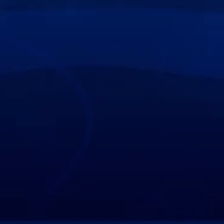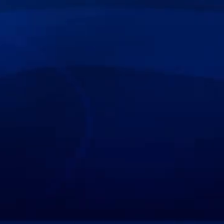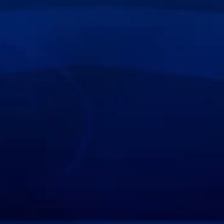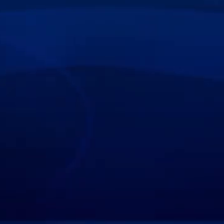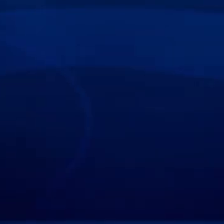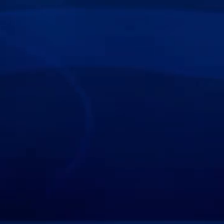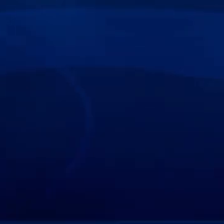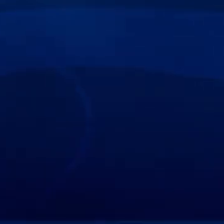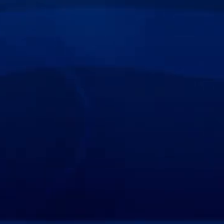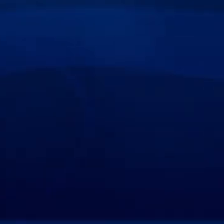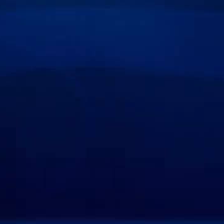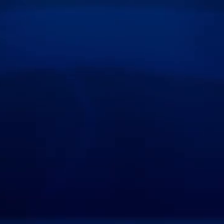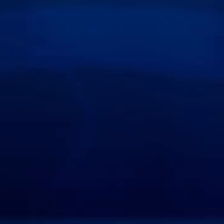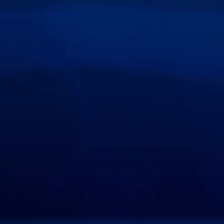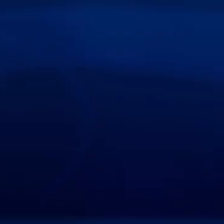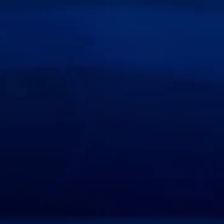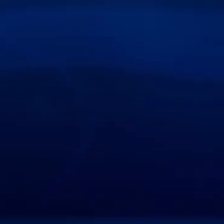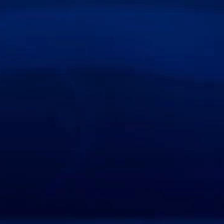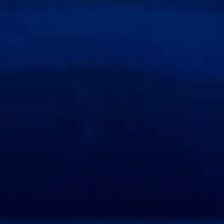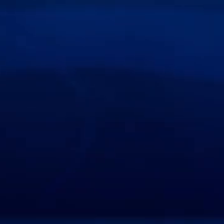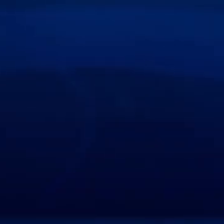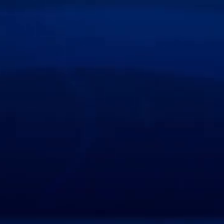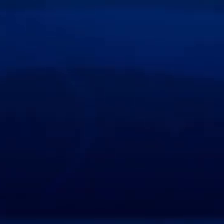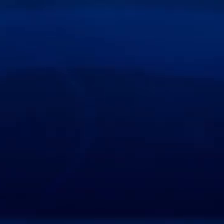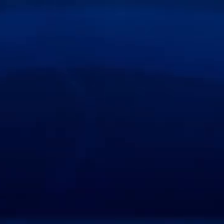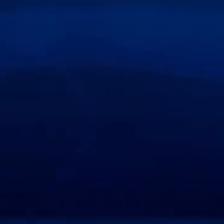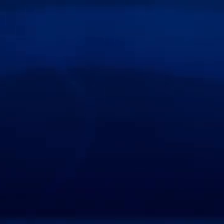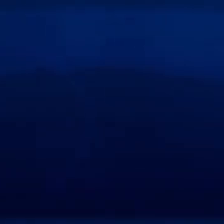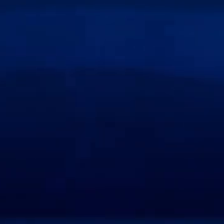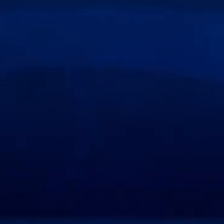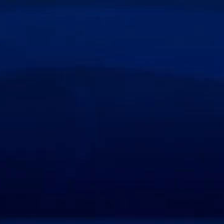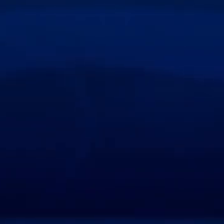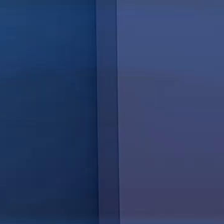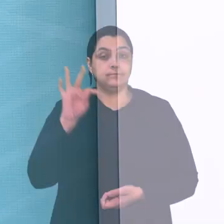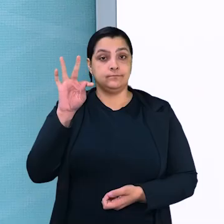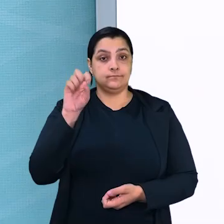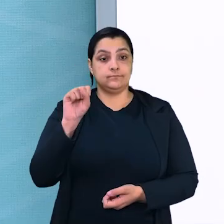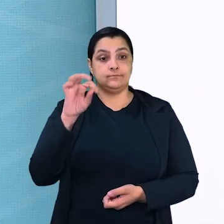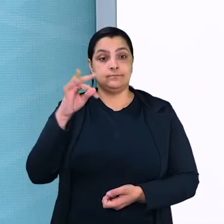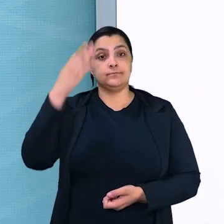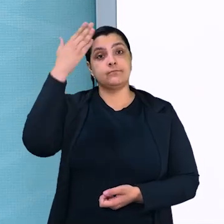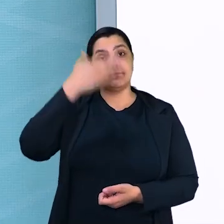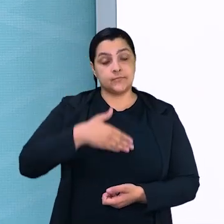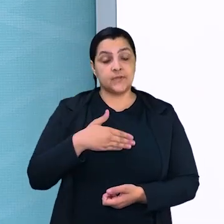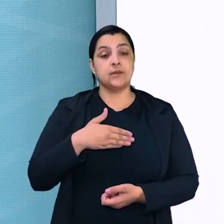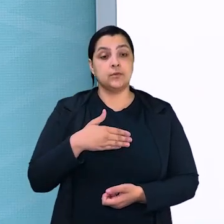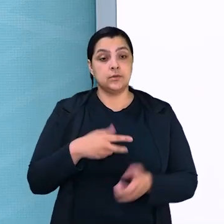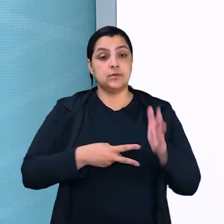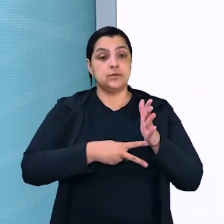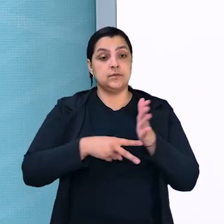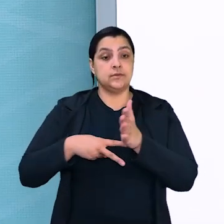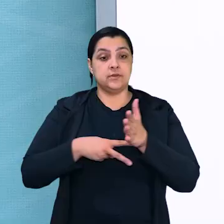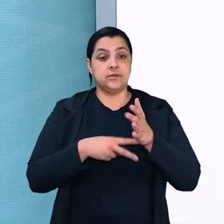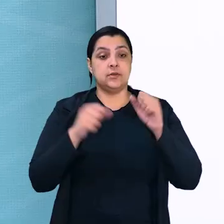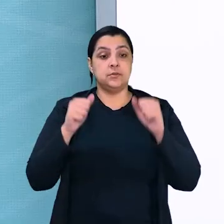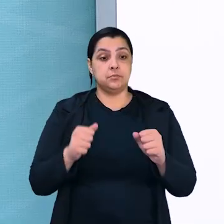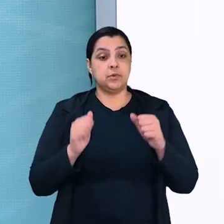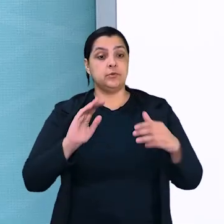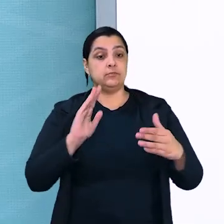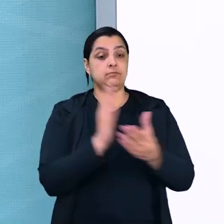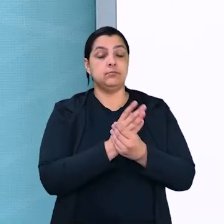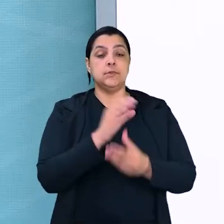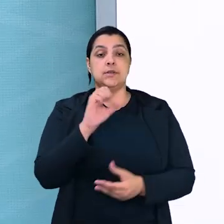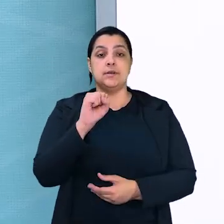O TST reconheceu que os sindicatos